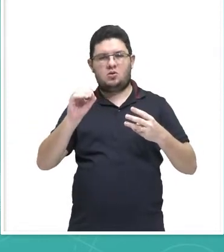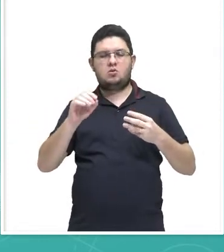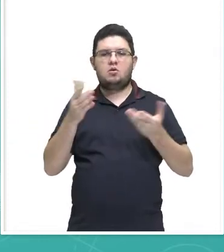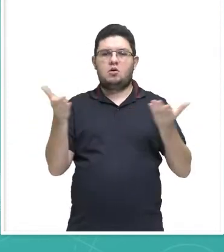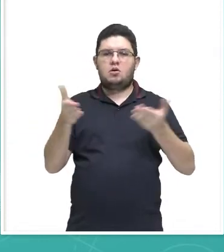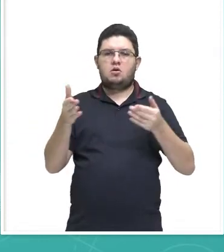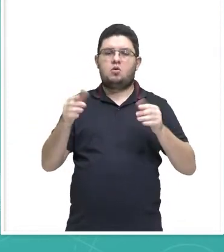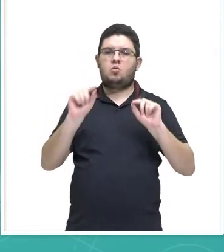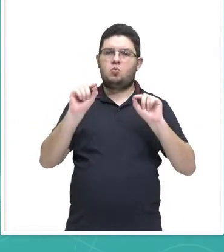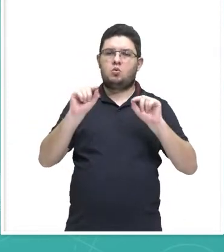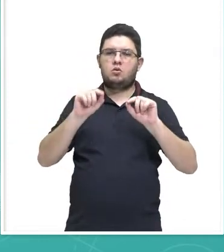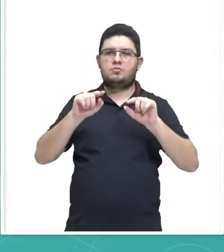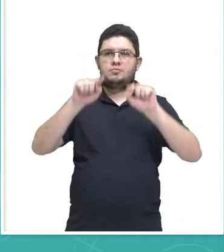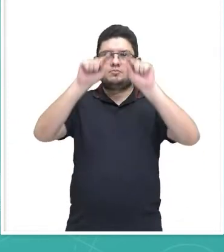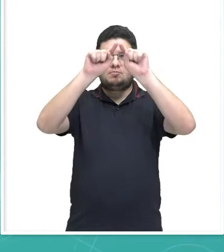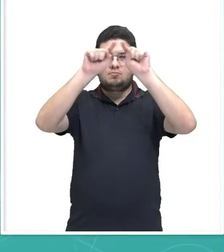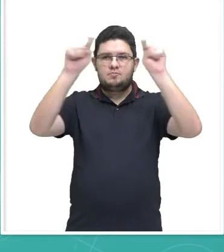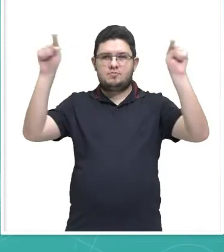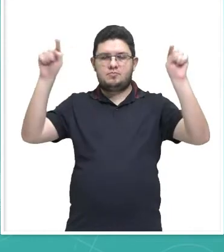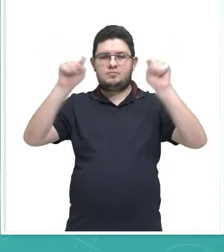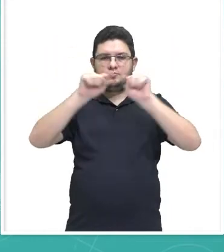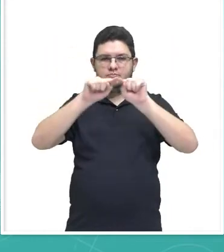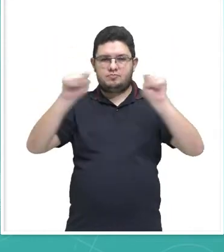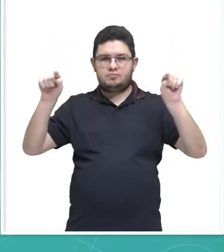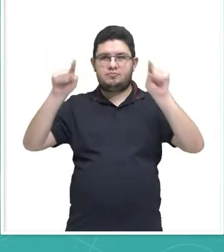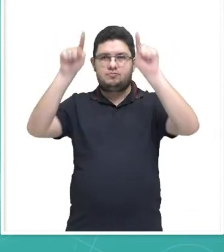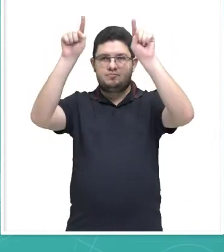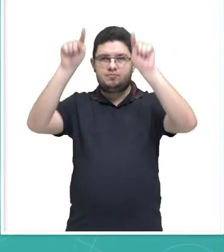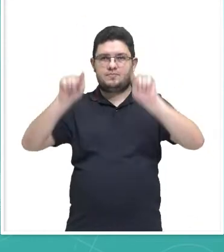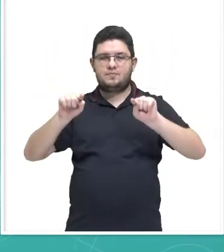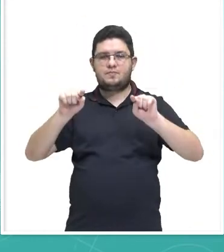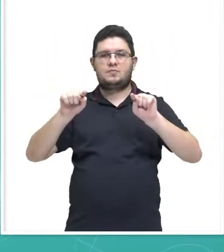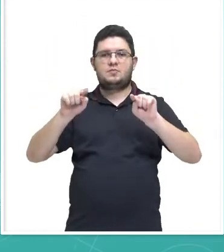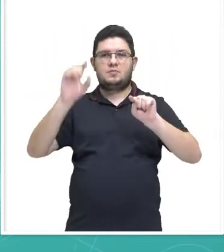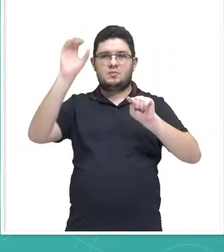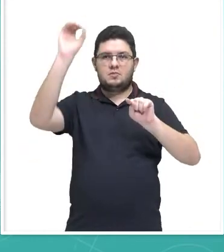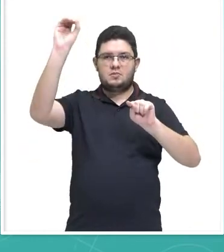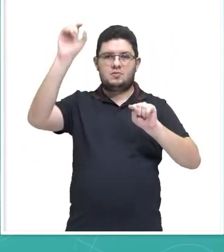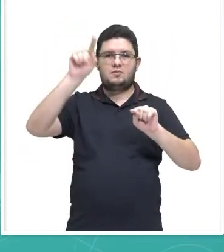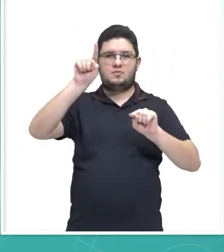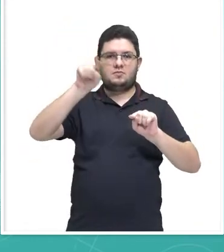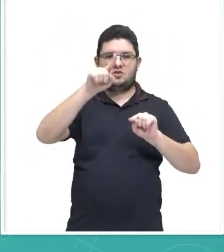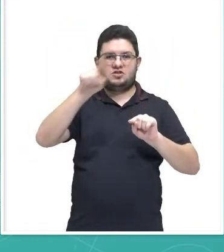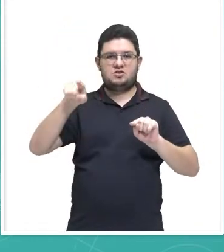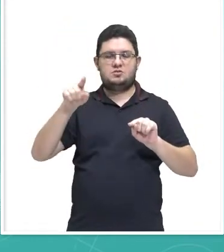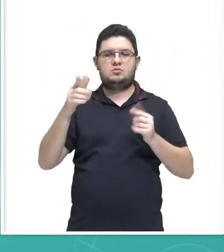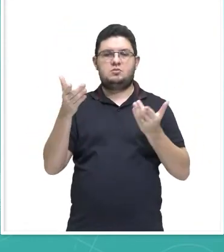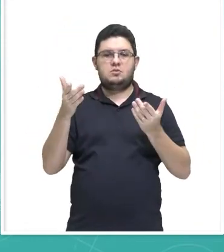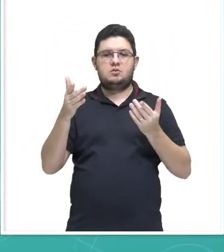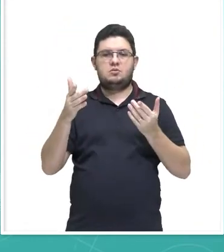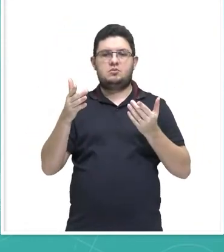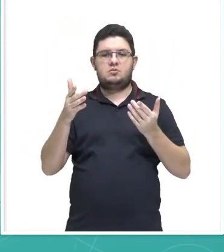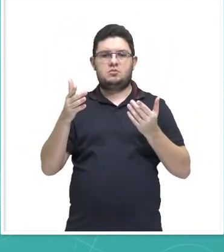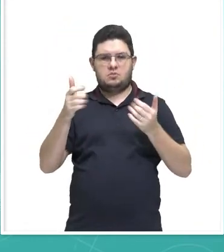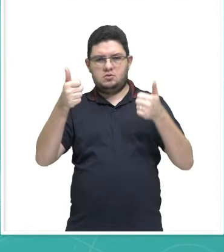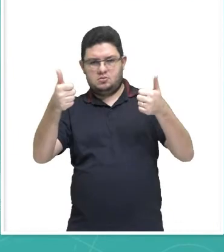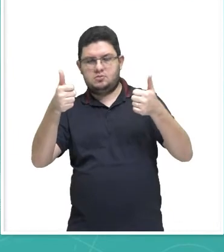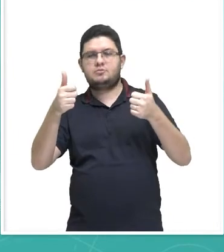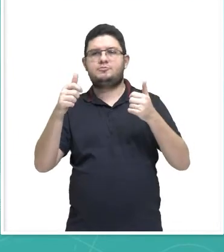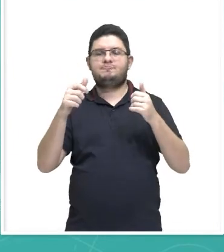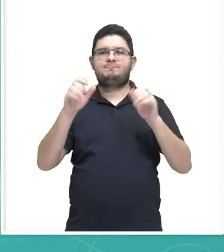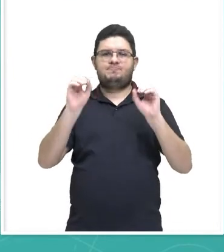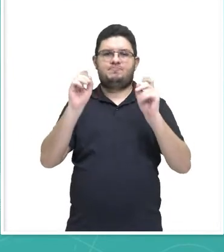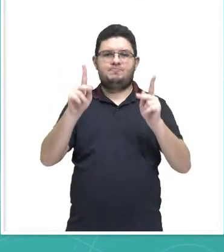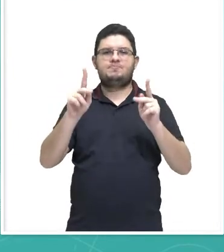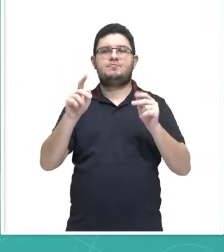lá? Opa, desculpem, é o anagrama, certo? O jogo da velha? Então vamos lá ver o